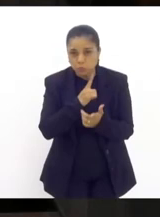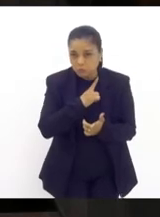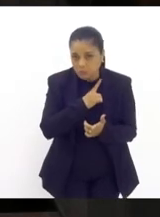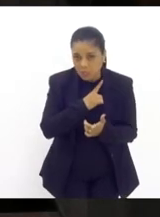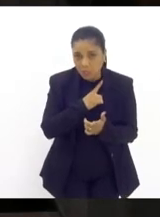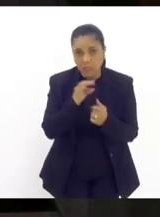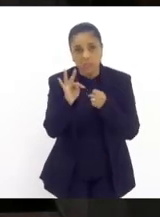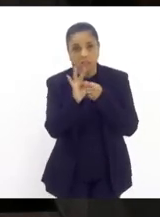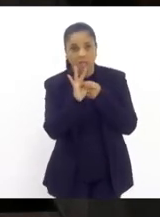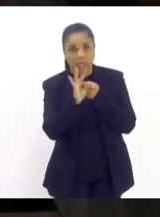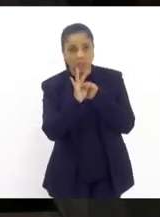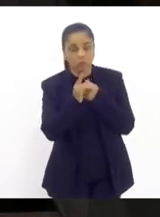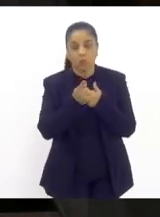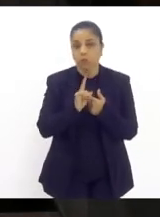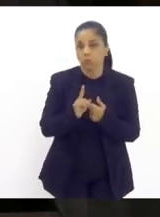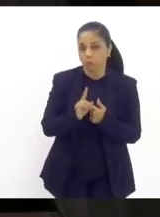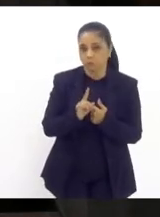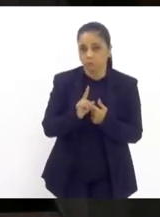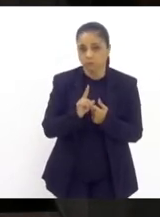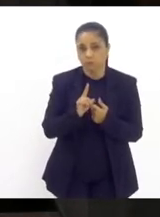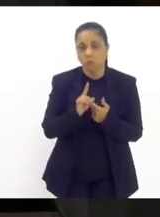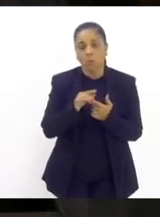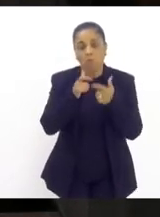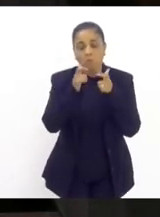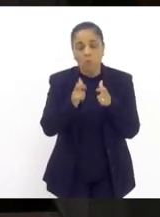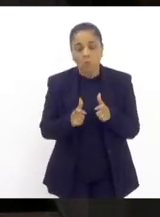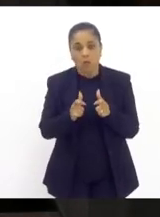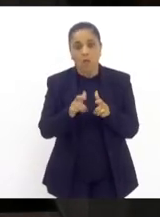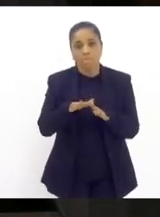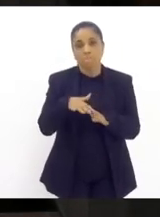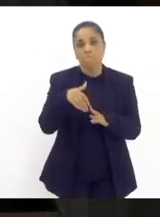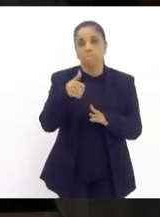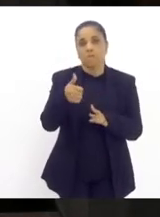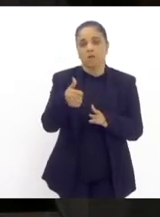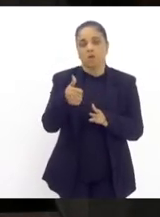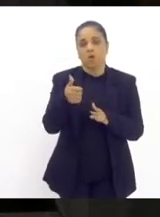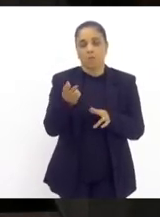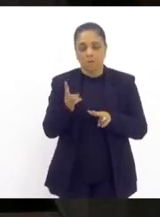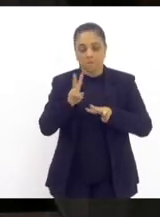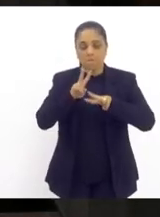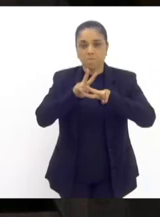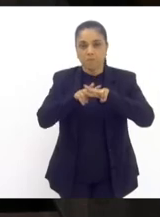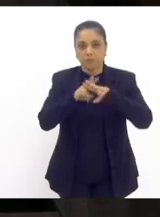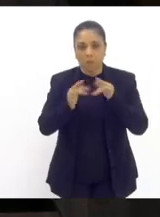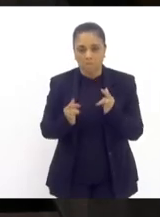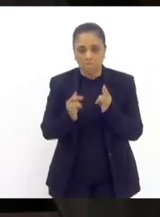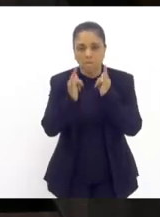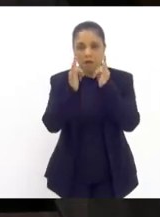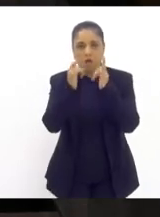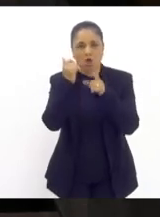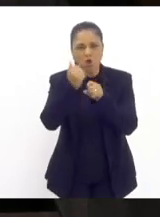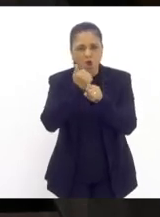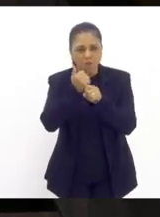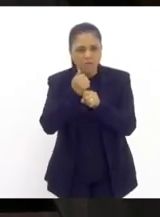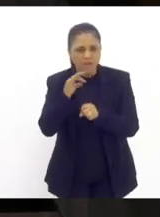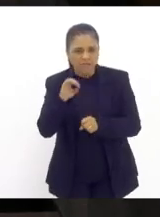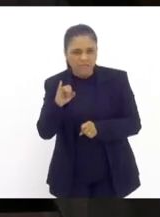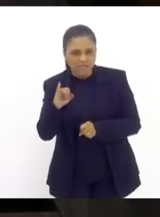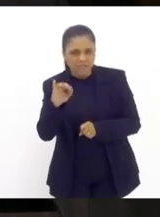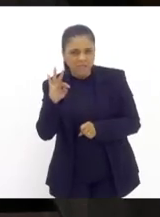que aponte que o melhor lugar para se construir um presídio de segurança máxima seja Itaperuna eu creio que não